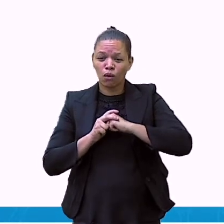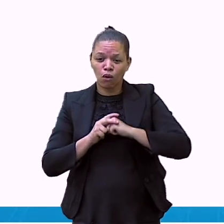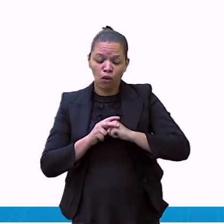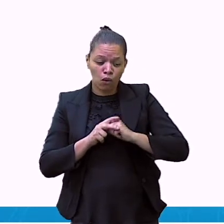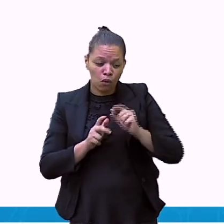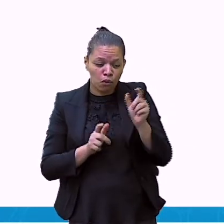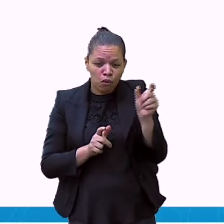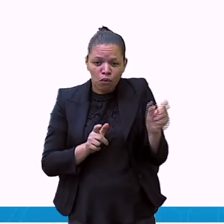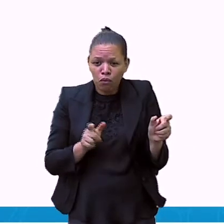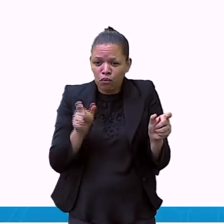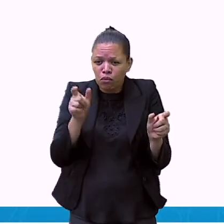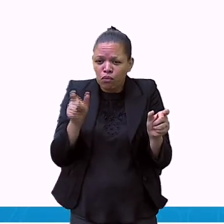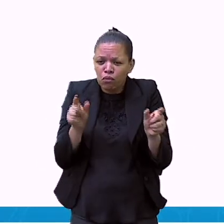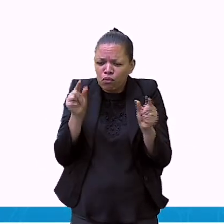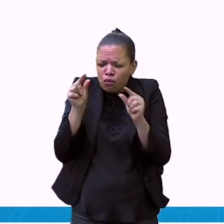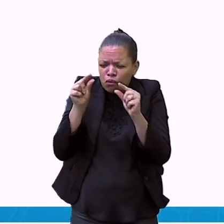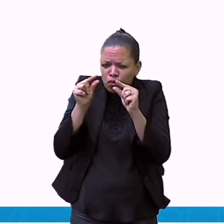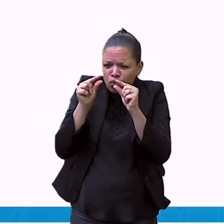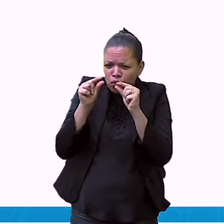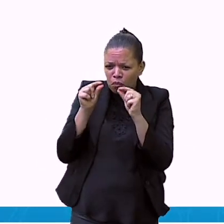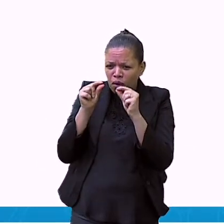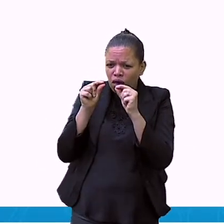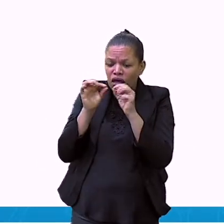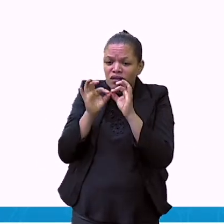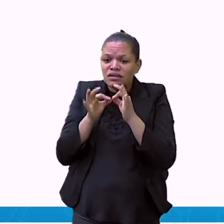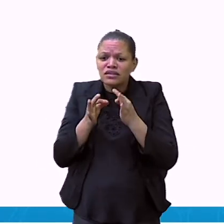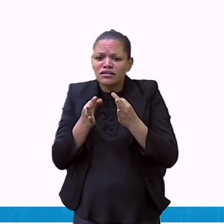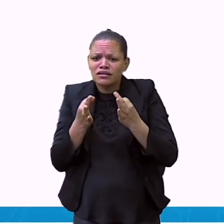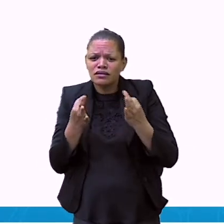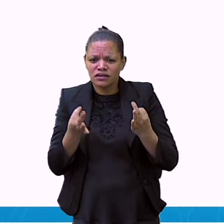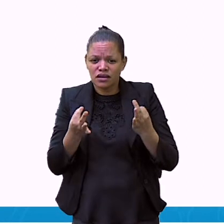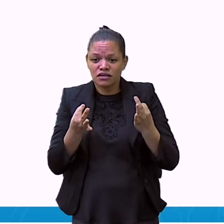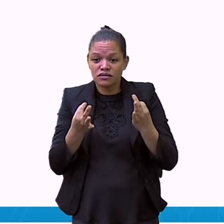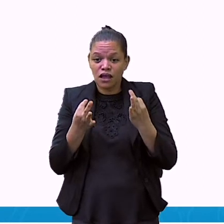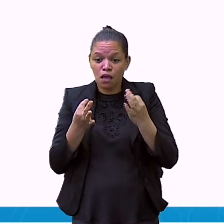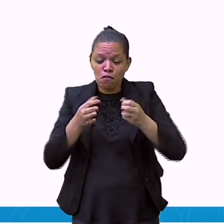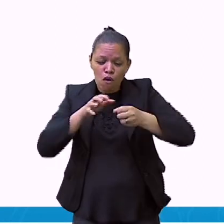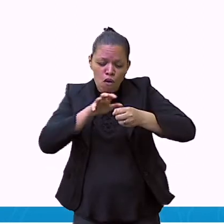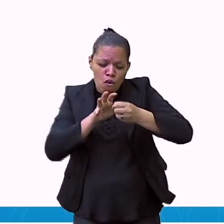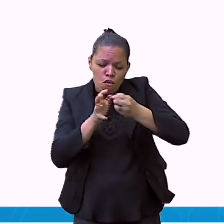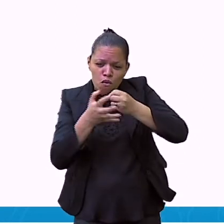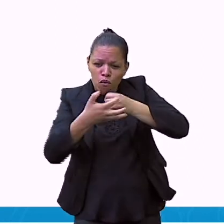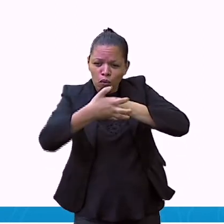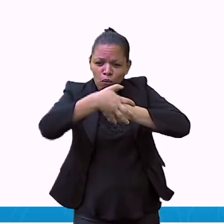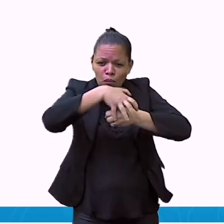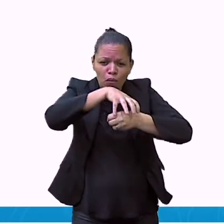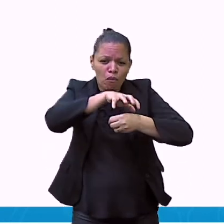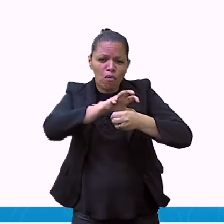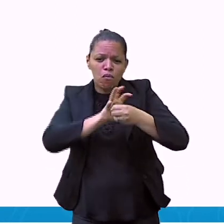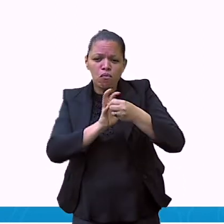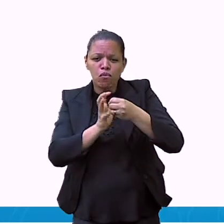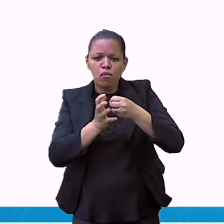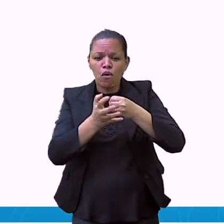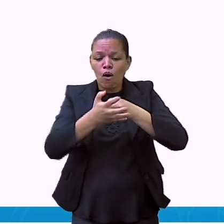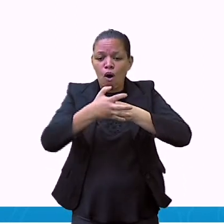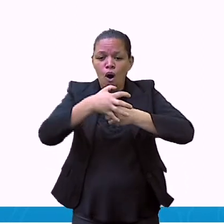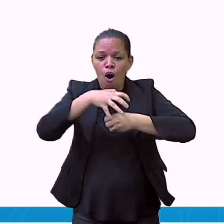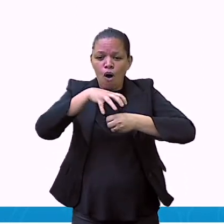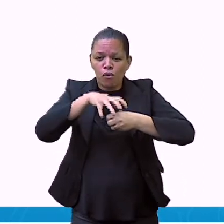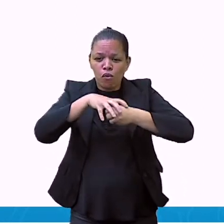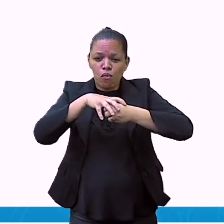vírus são seres muito simples e pequenos, formados basicamente por uma